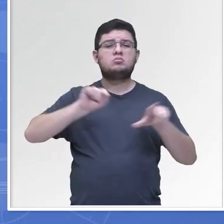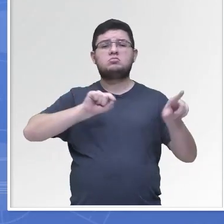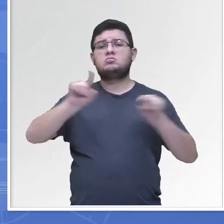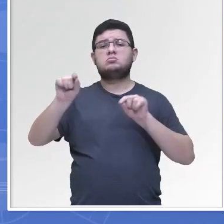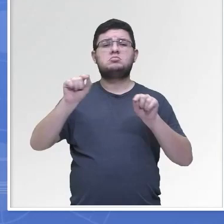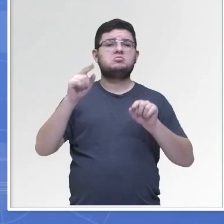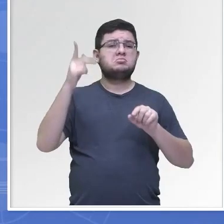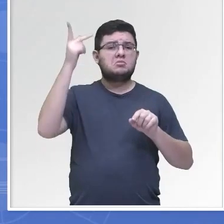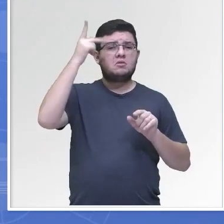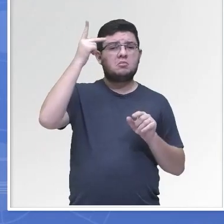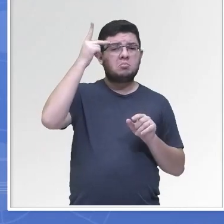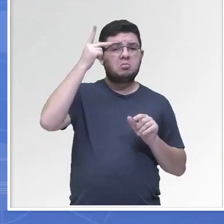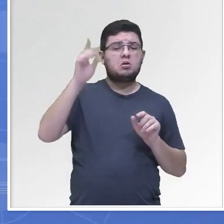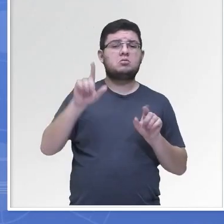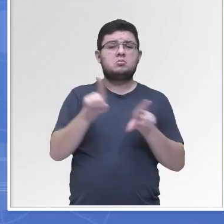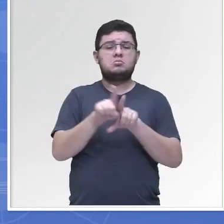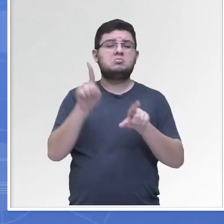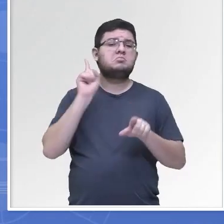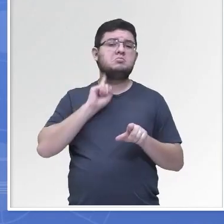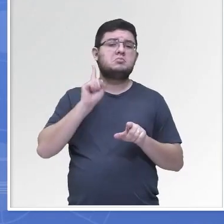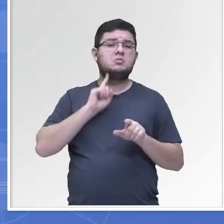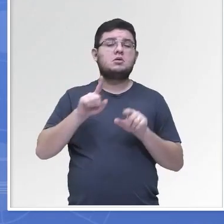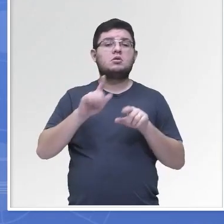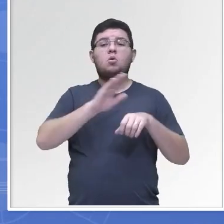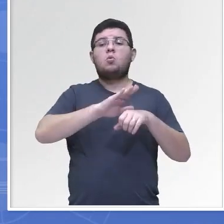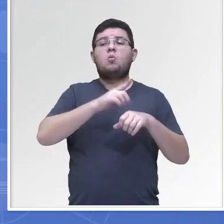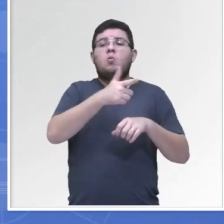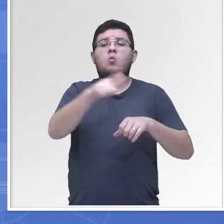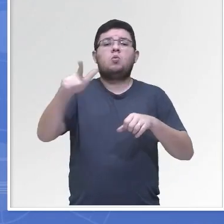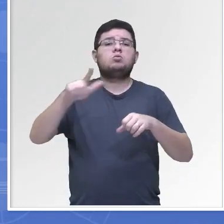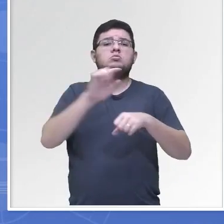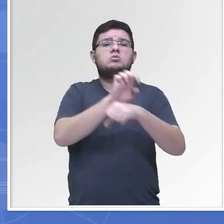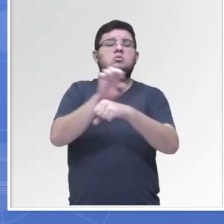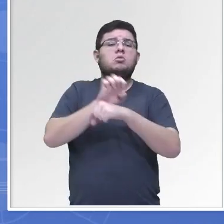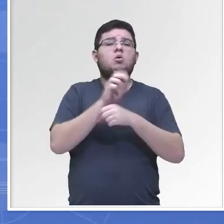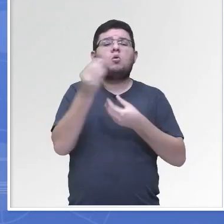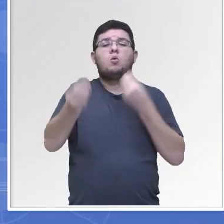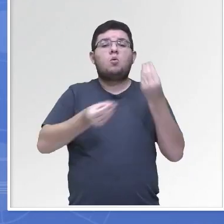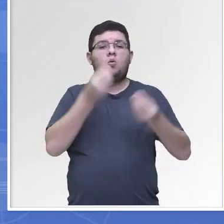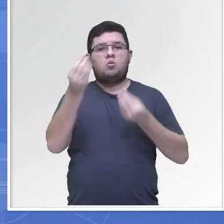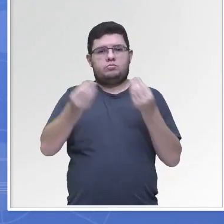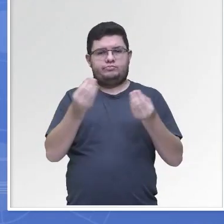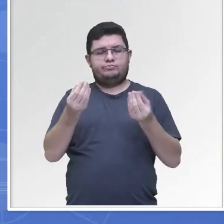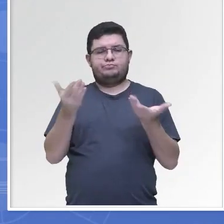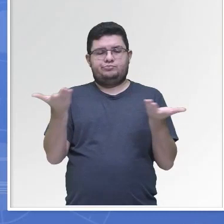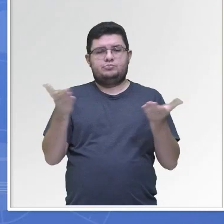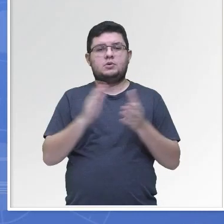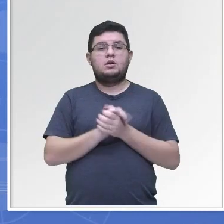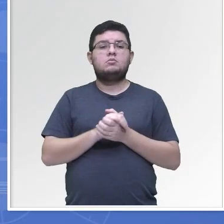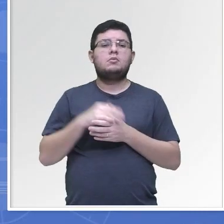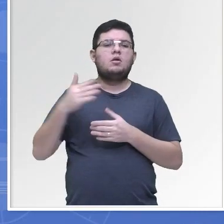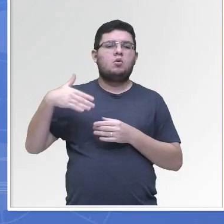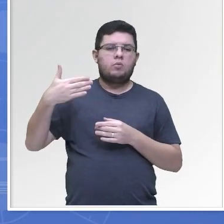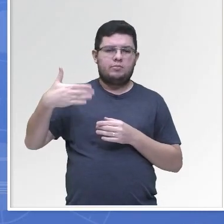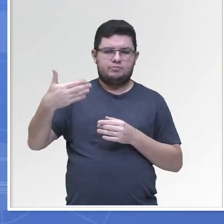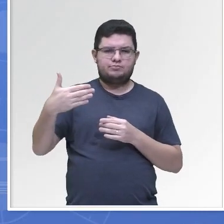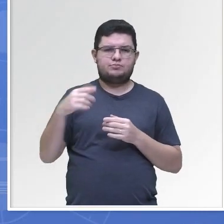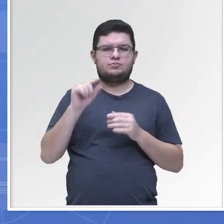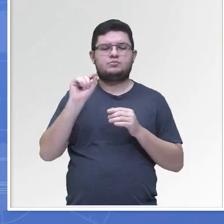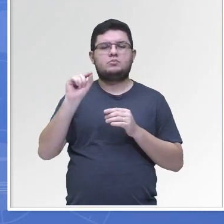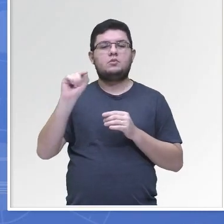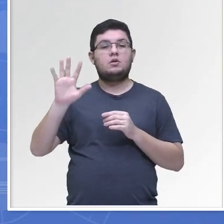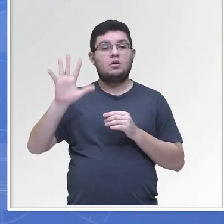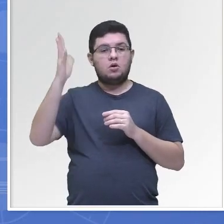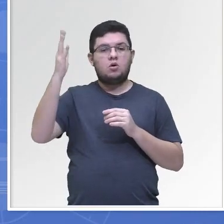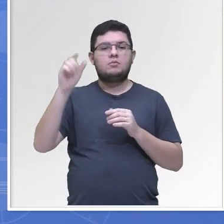Adivinha quem está se favorecendo desse processo? Não é isso? Vamos continuar? Nesse processo, é preciso organizar até